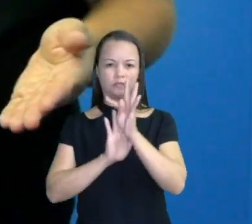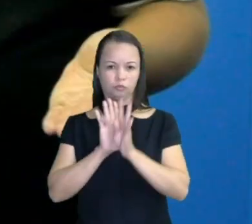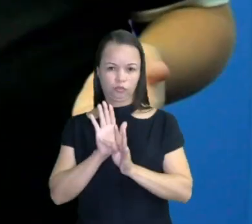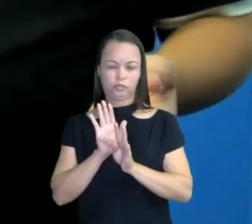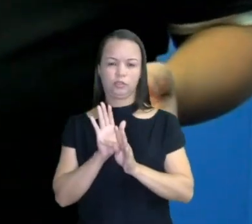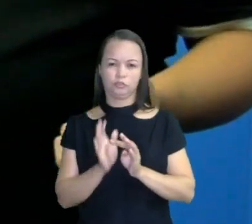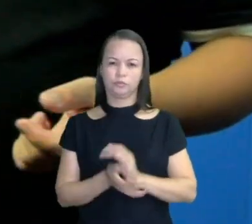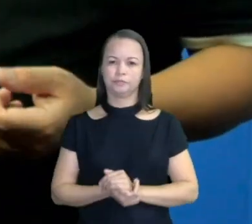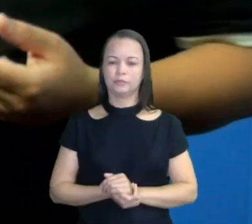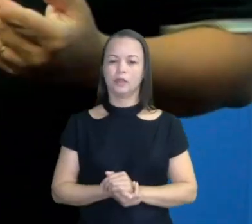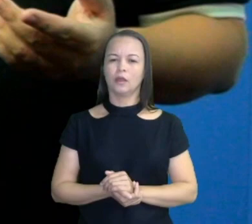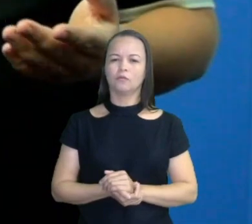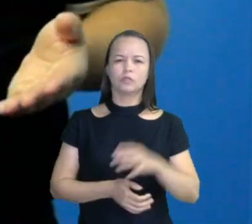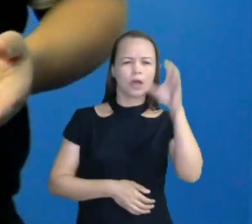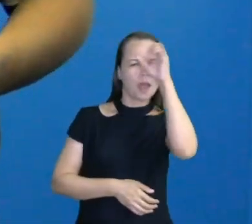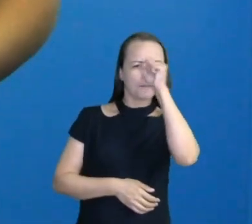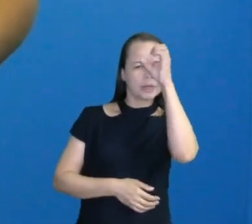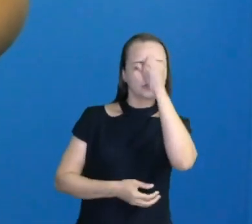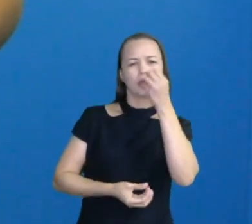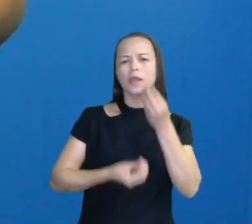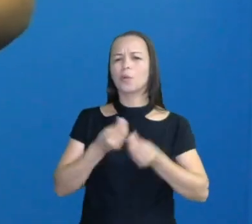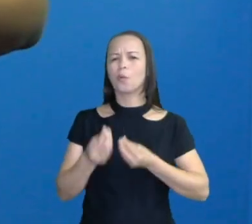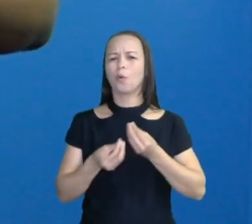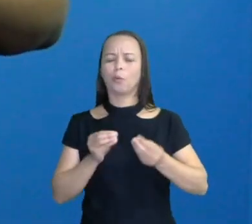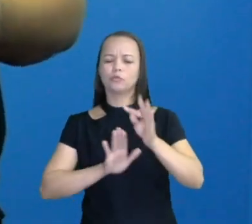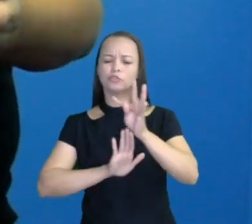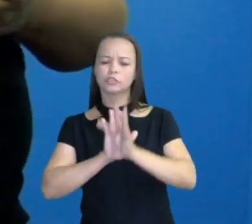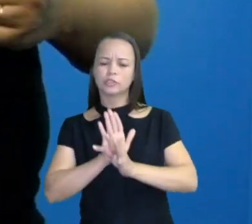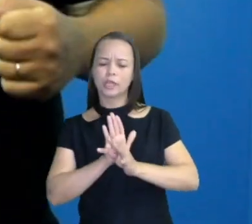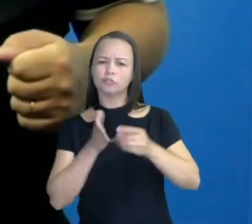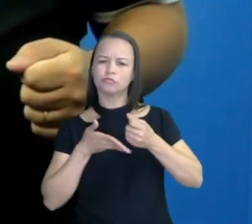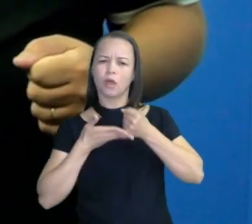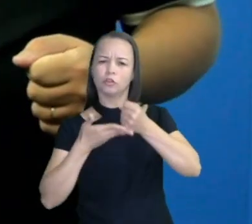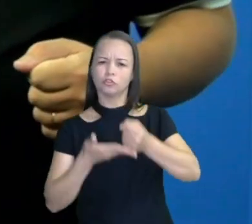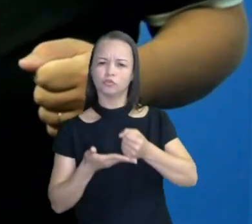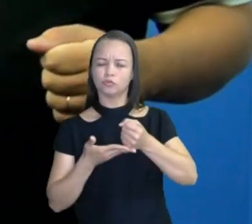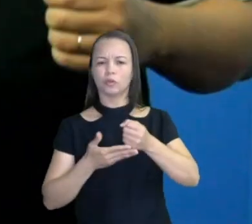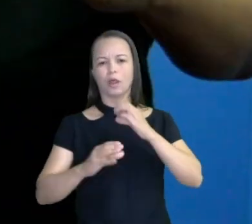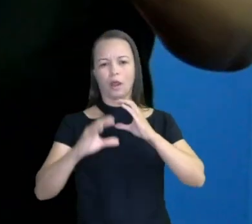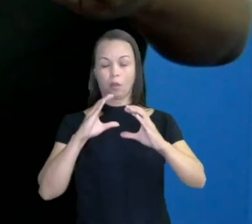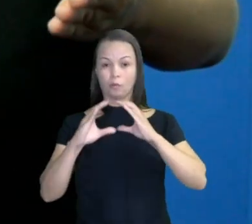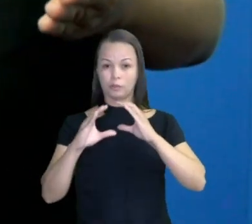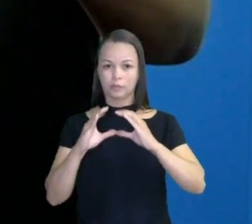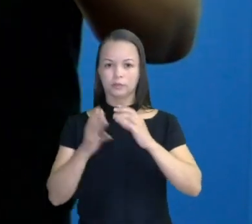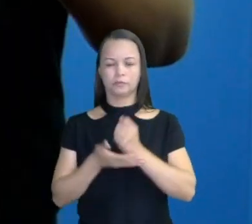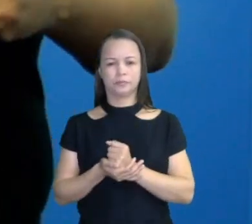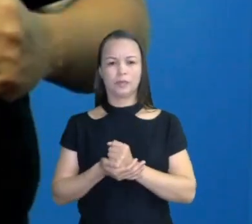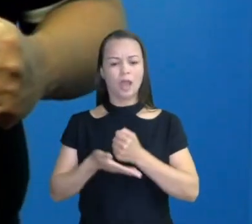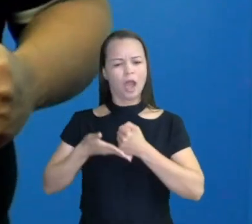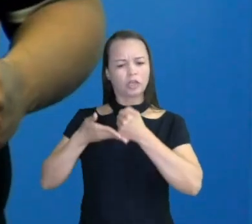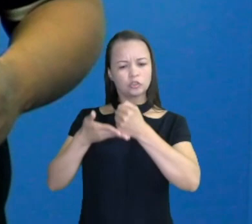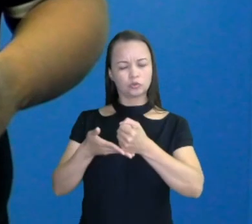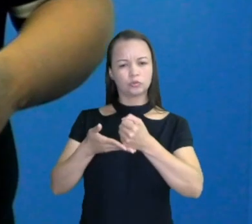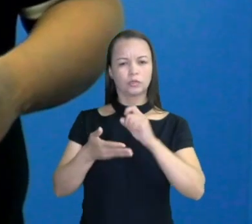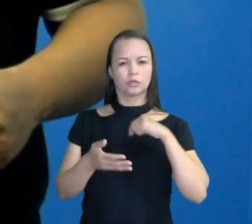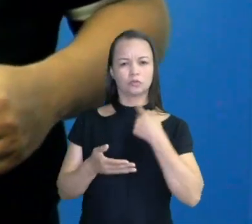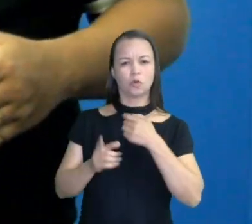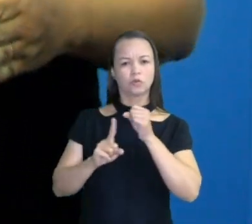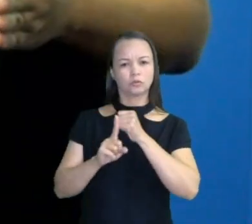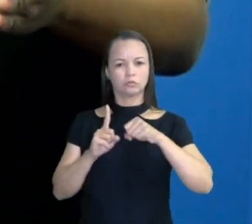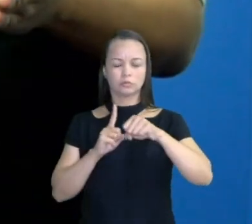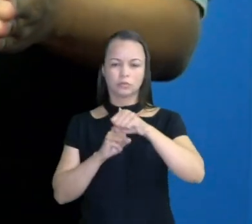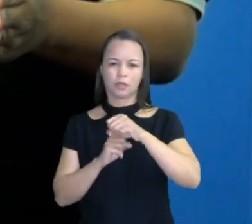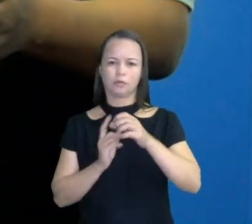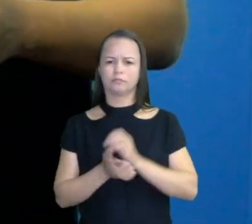Vamos aprender como os textos auxiliam nessa comunicação, auxiliam no nosso social, tá